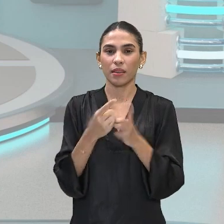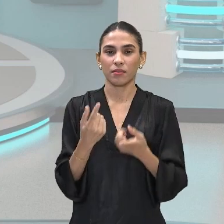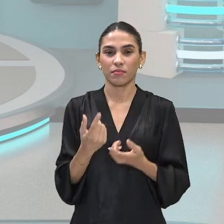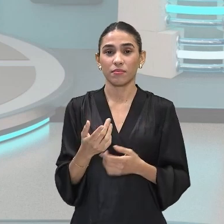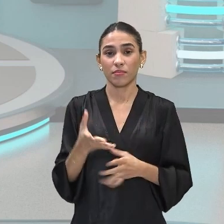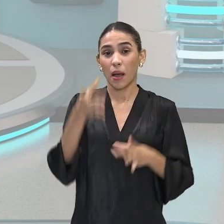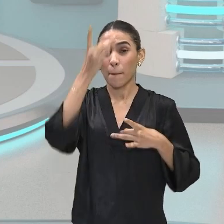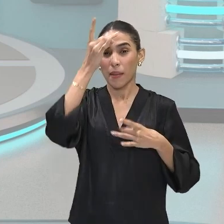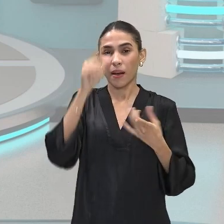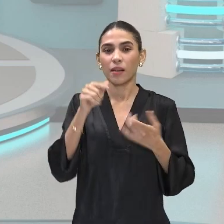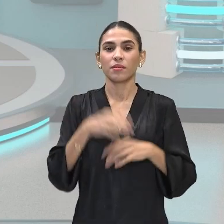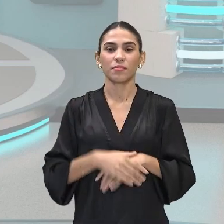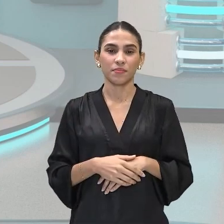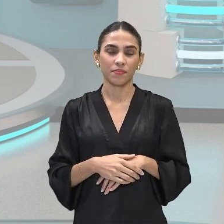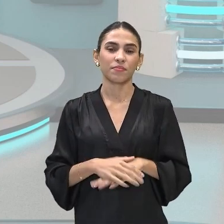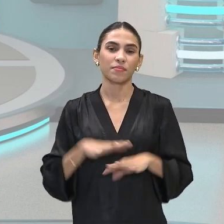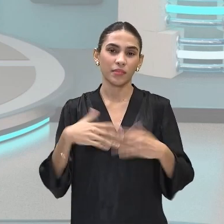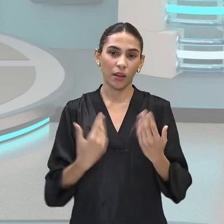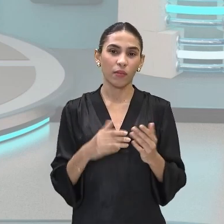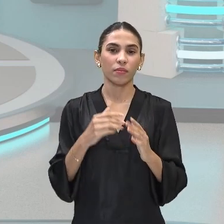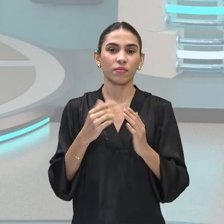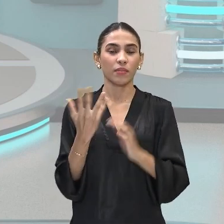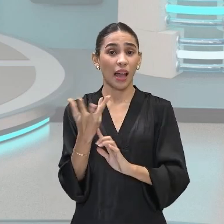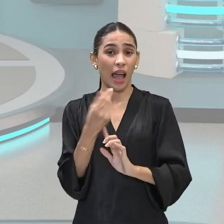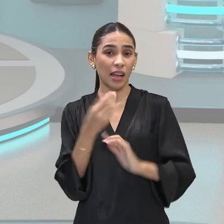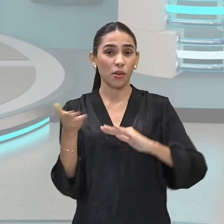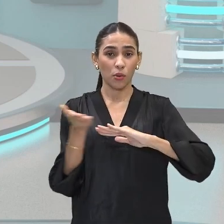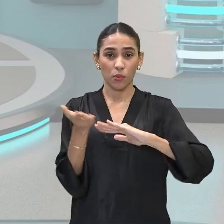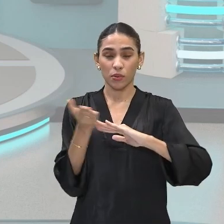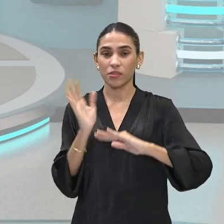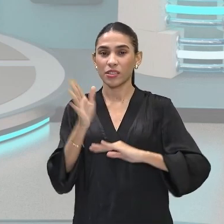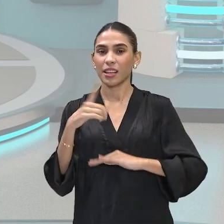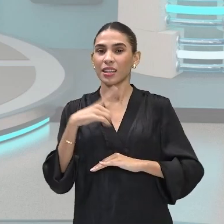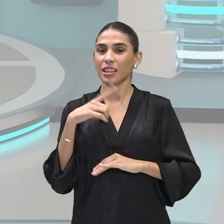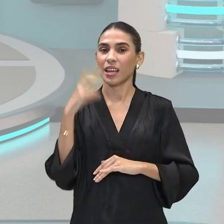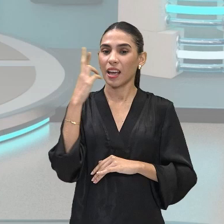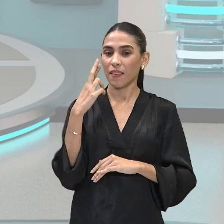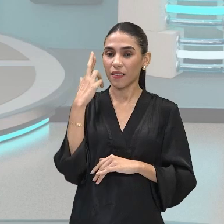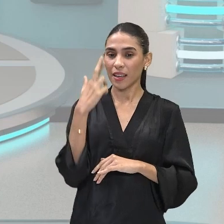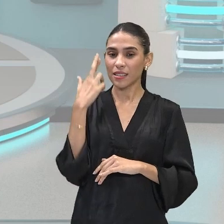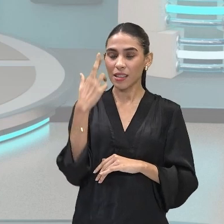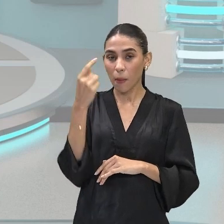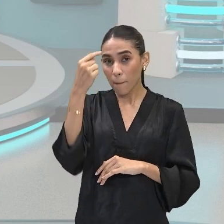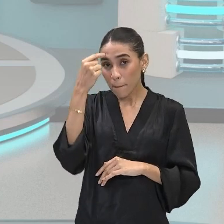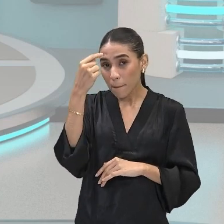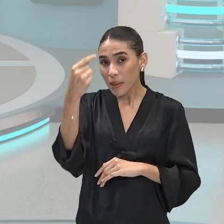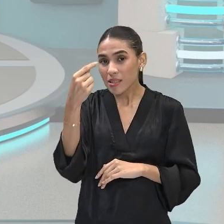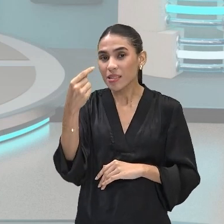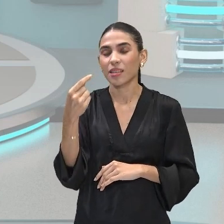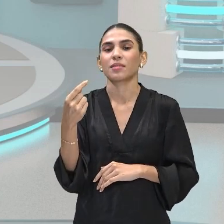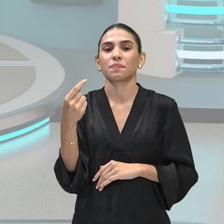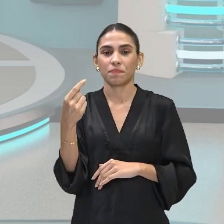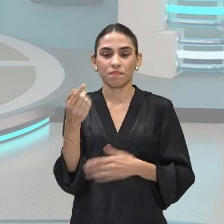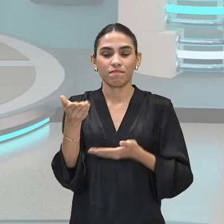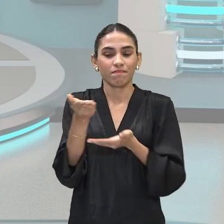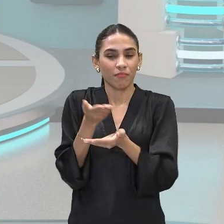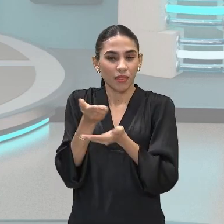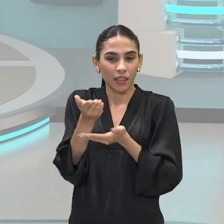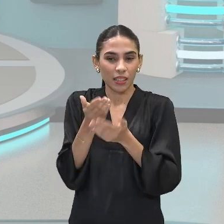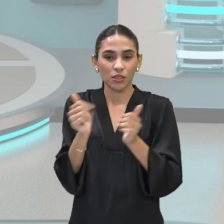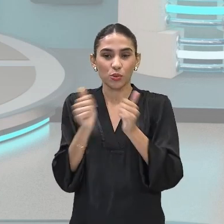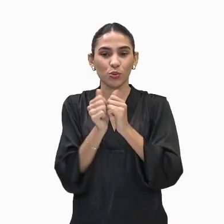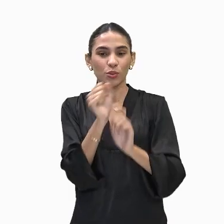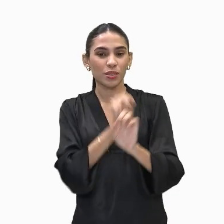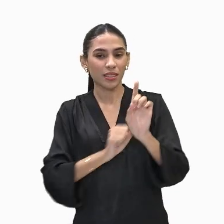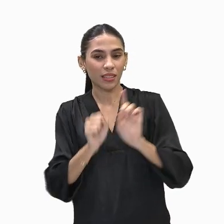de arte. Então, a arte contemporânea, ela já tem essa reflexão de pensar a obra de arte para interagir com a